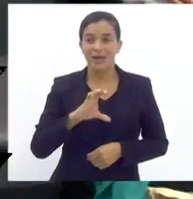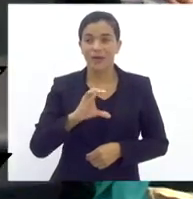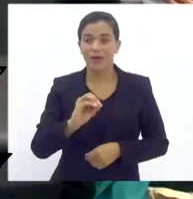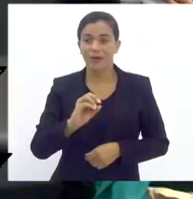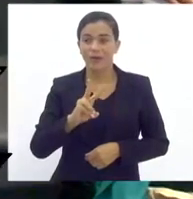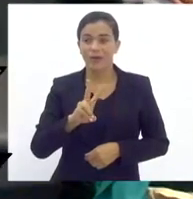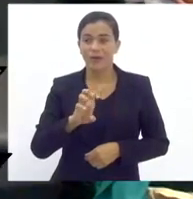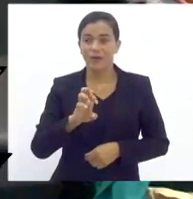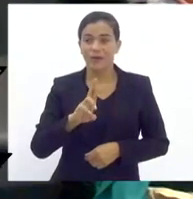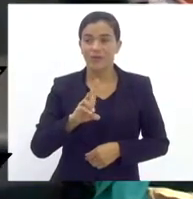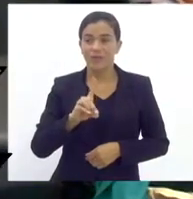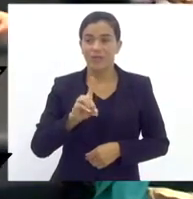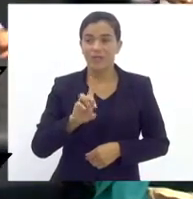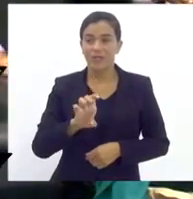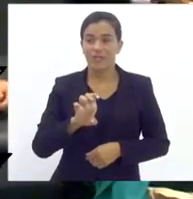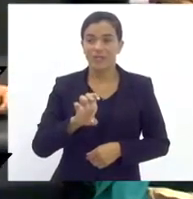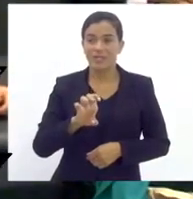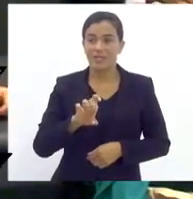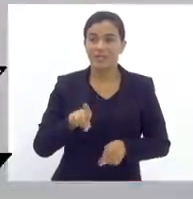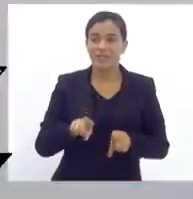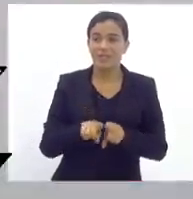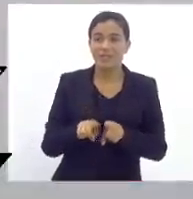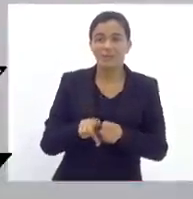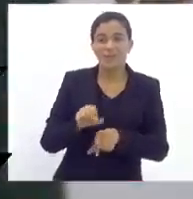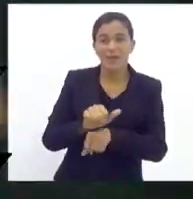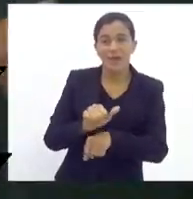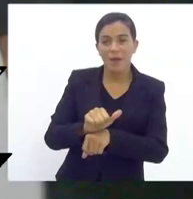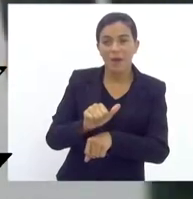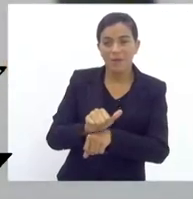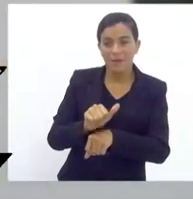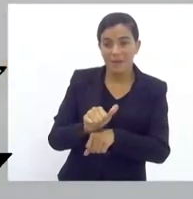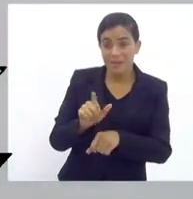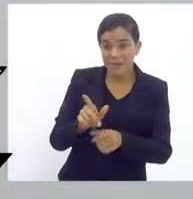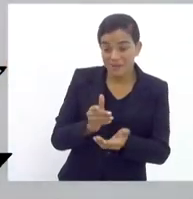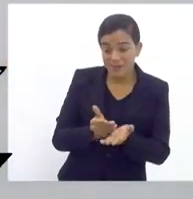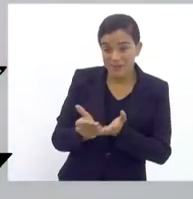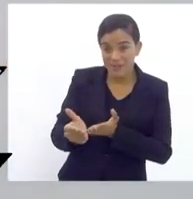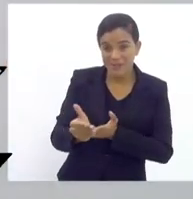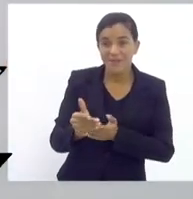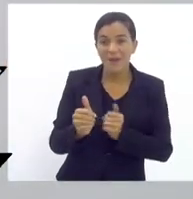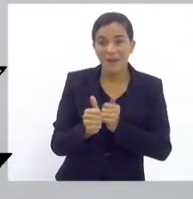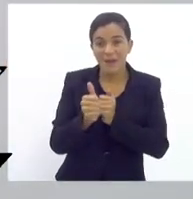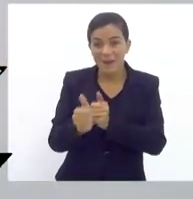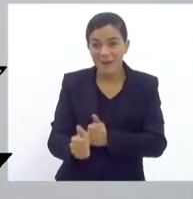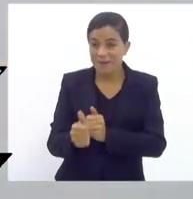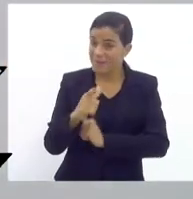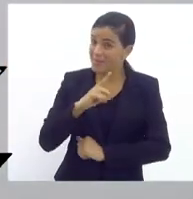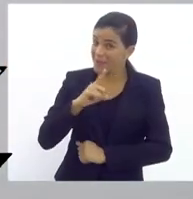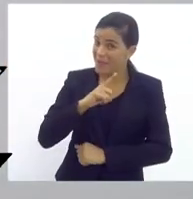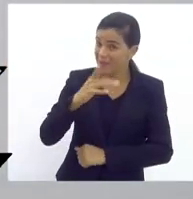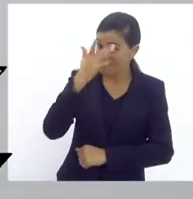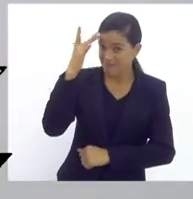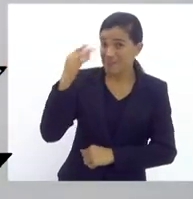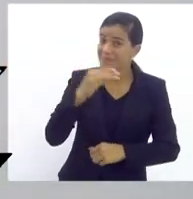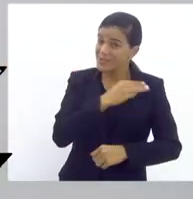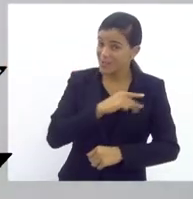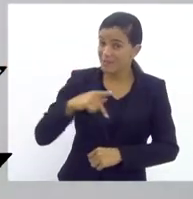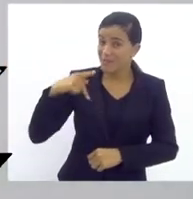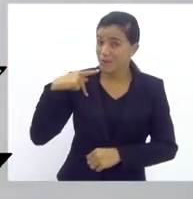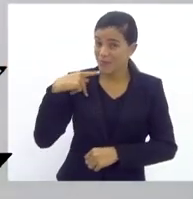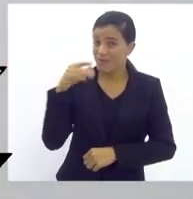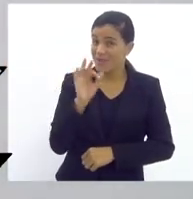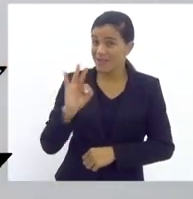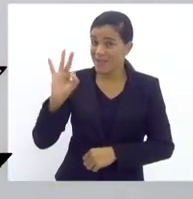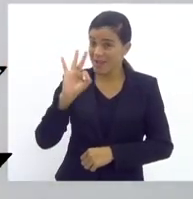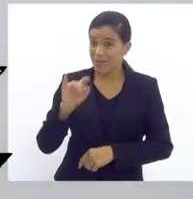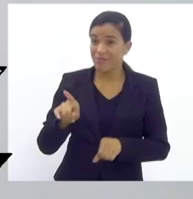e chamar Nossa também aqui que tá aguardando desde o início acompanhando ou seja gente tem Ministério Público Federal